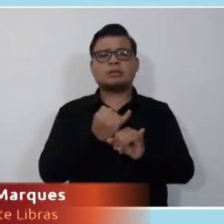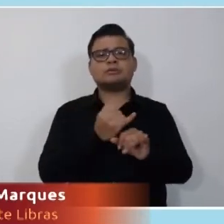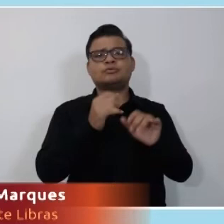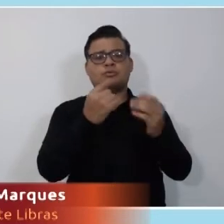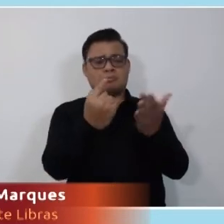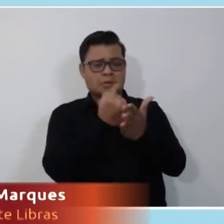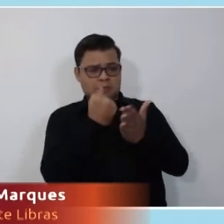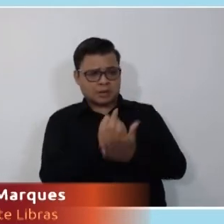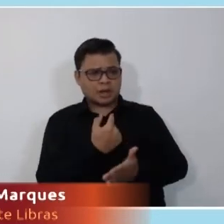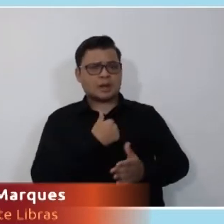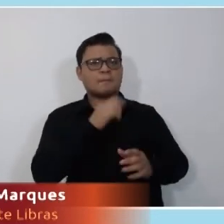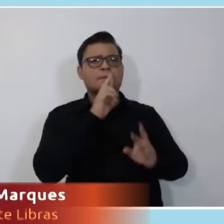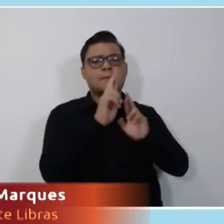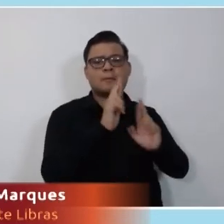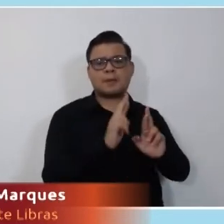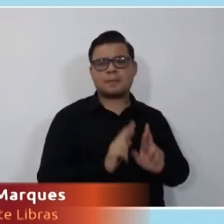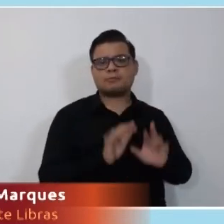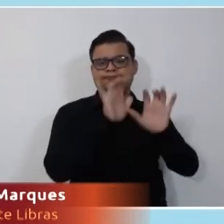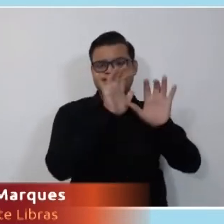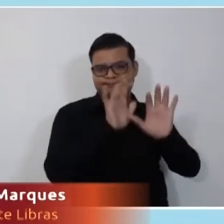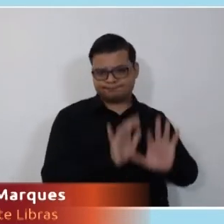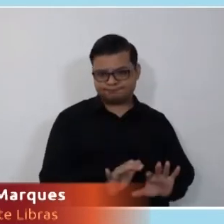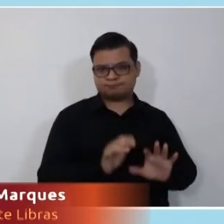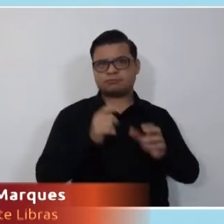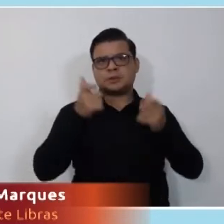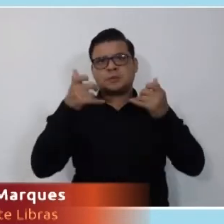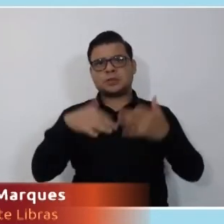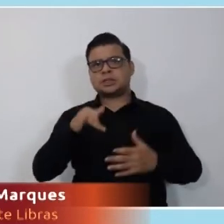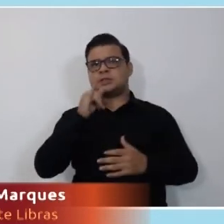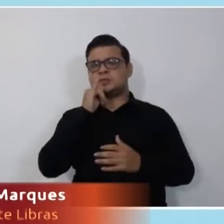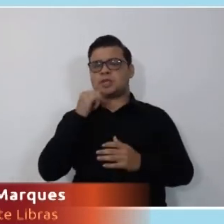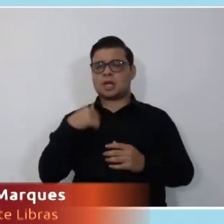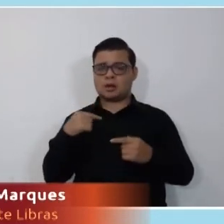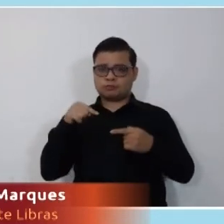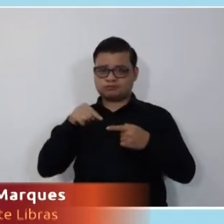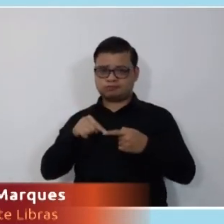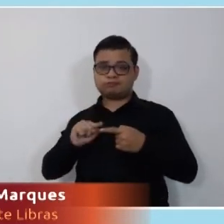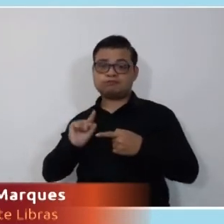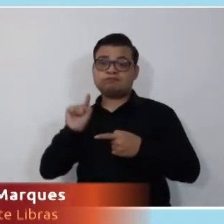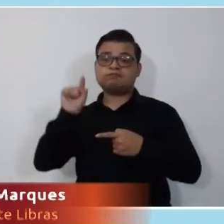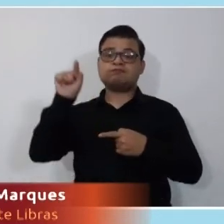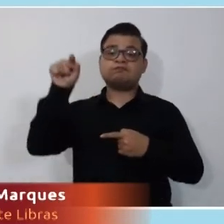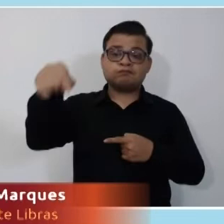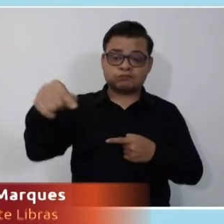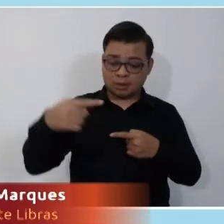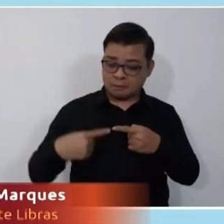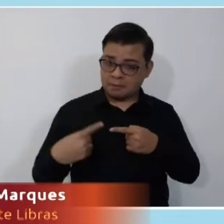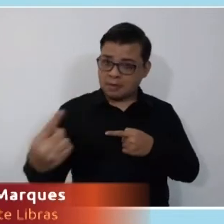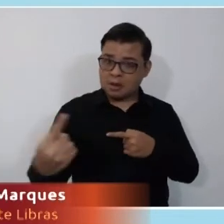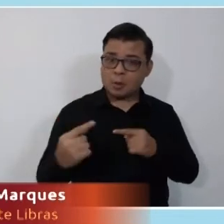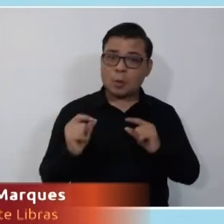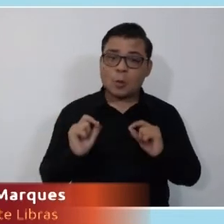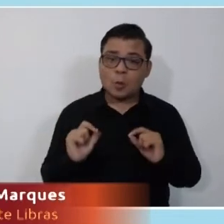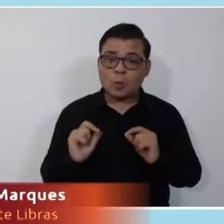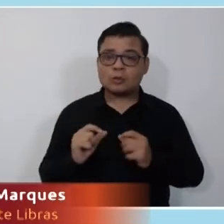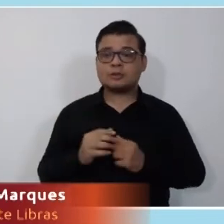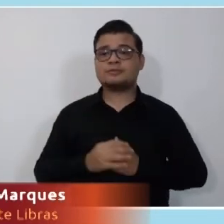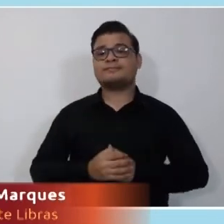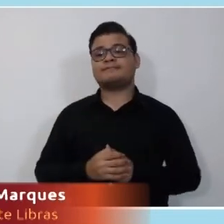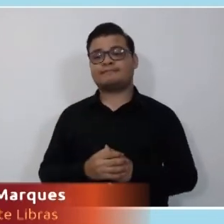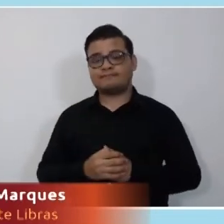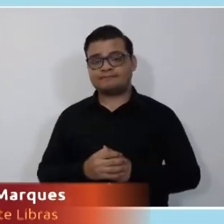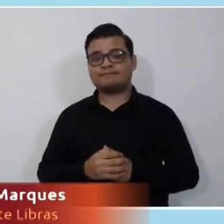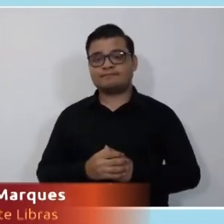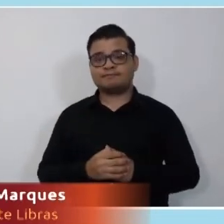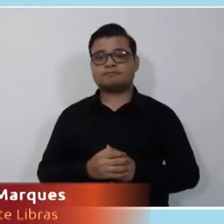principais viagens que elas realizam, né? De onde para onde, qual o modo de transporte, né? E nosso trabalho como universidade foi apoiar